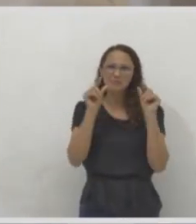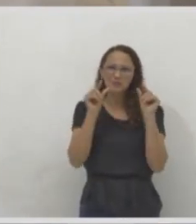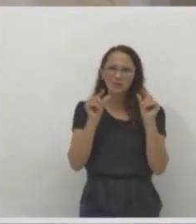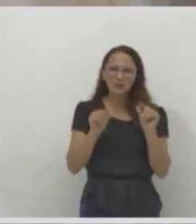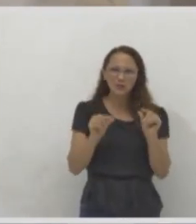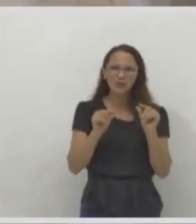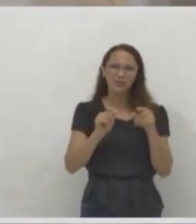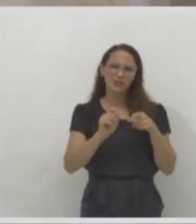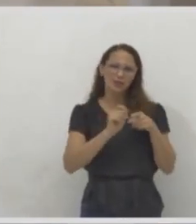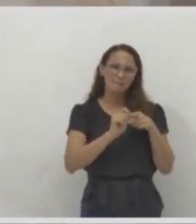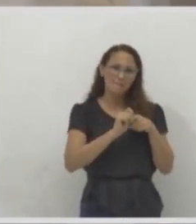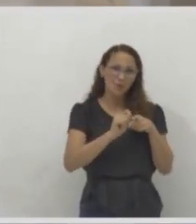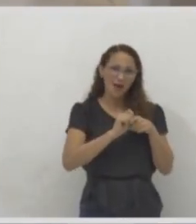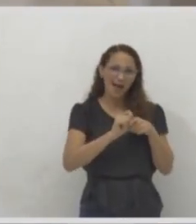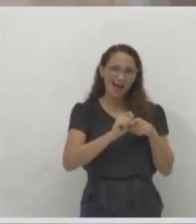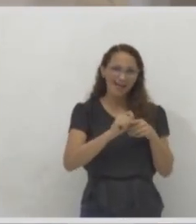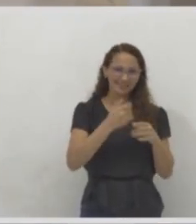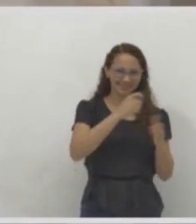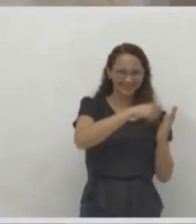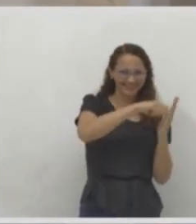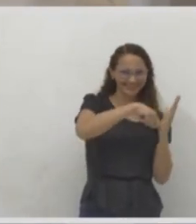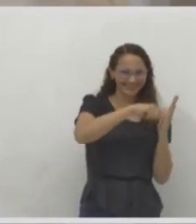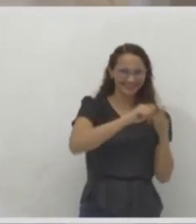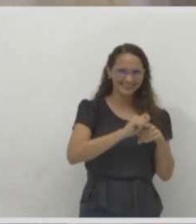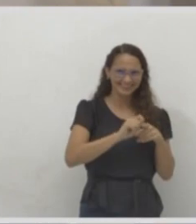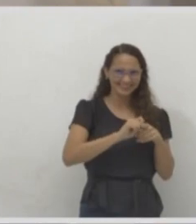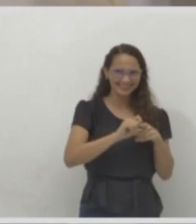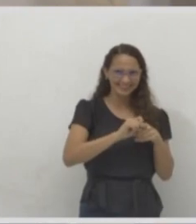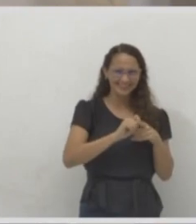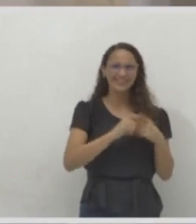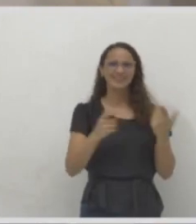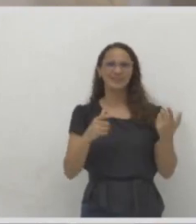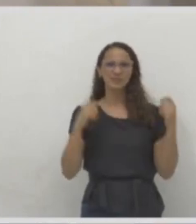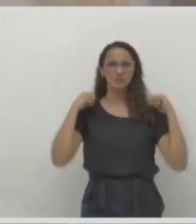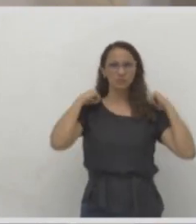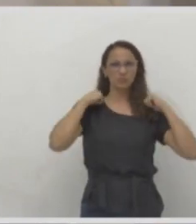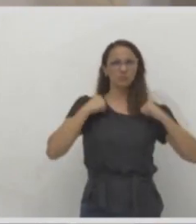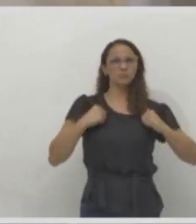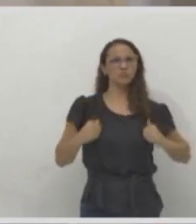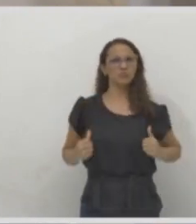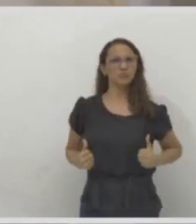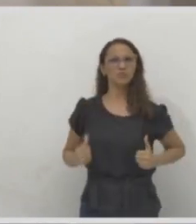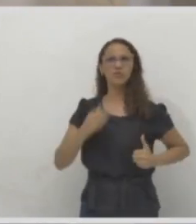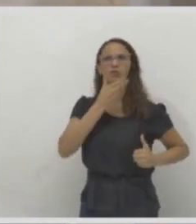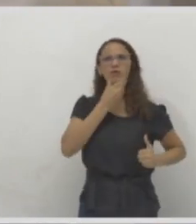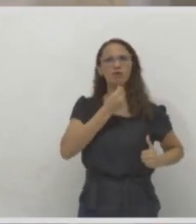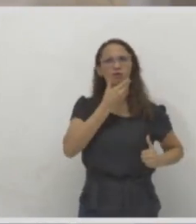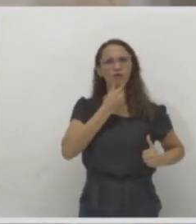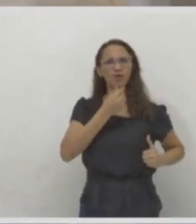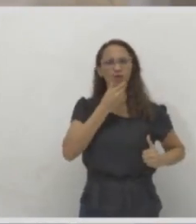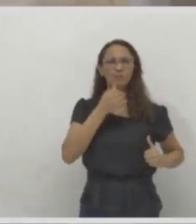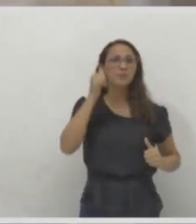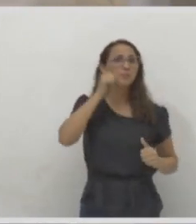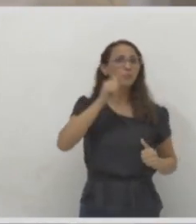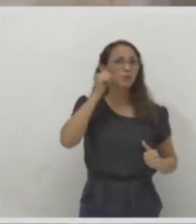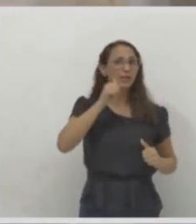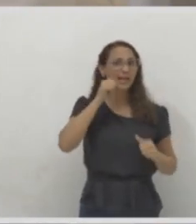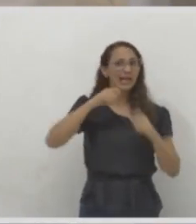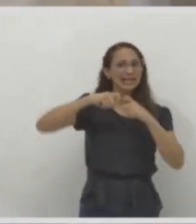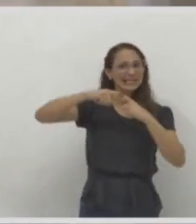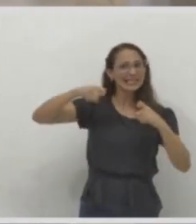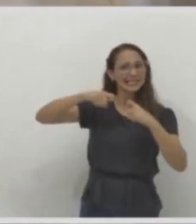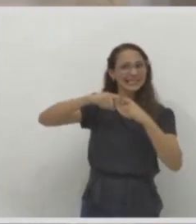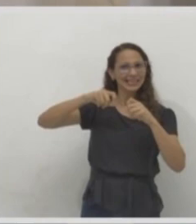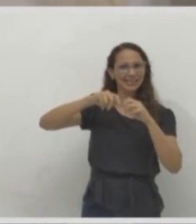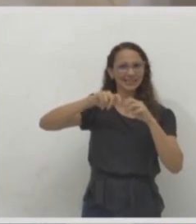os homens, ligas, sabe, ligas para as senhoras. Ah, professora, o que é liga? Hoje em dia a gente não usa mais ligas, mas